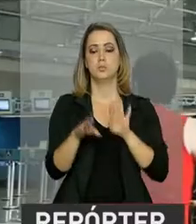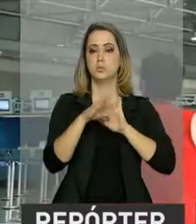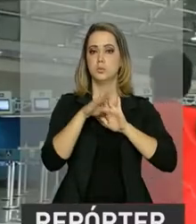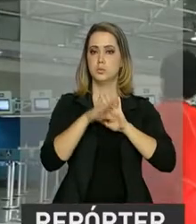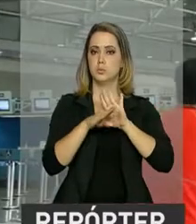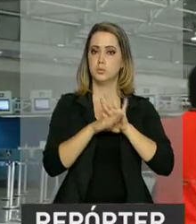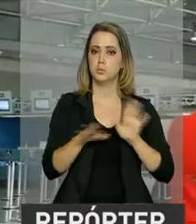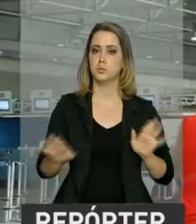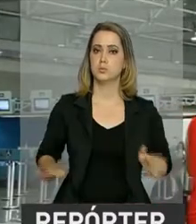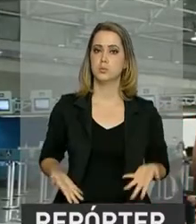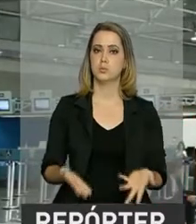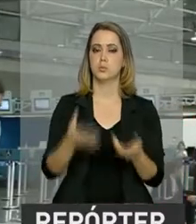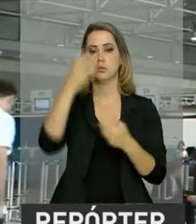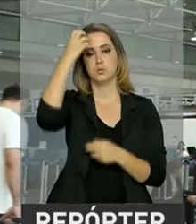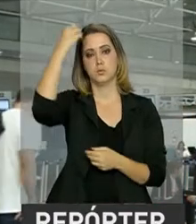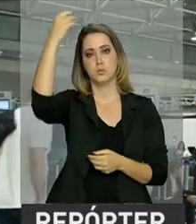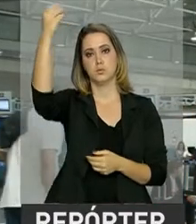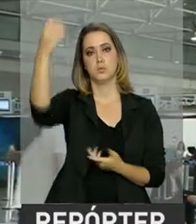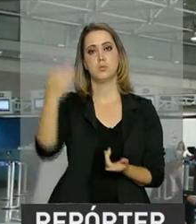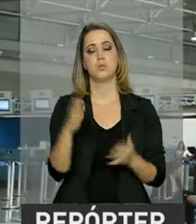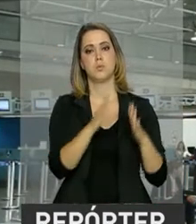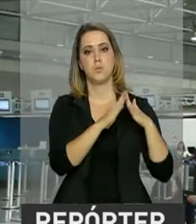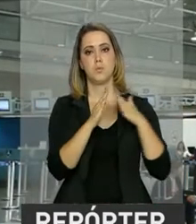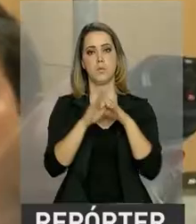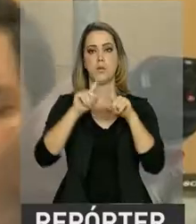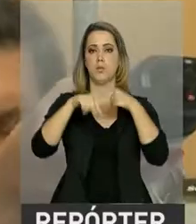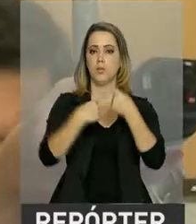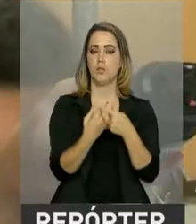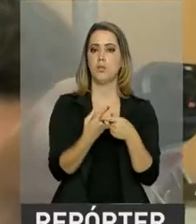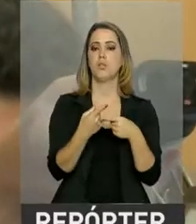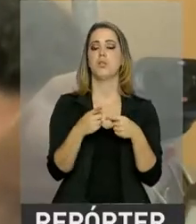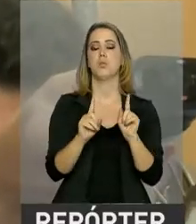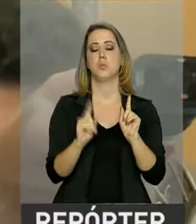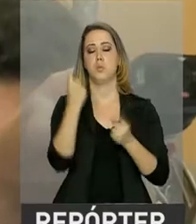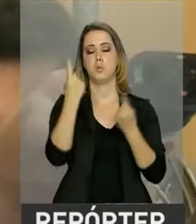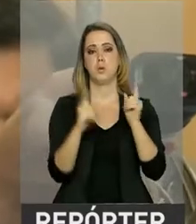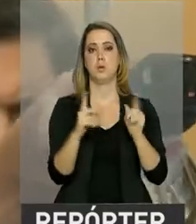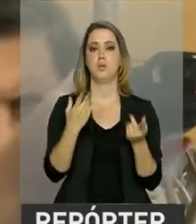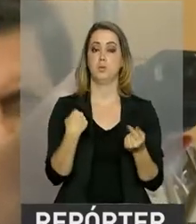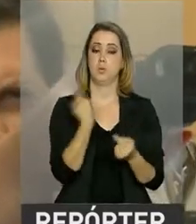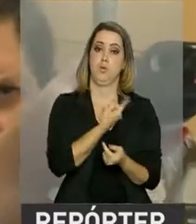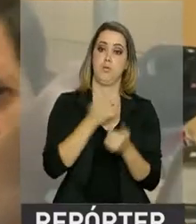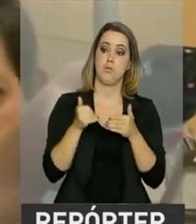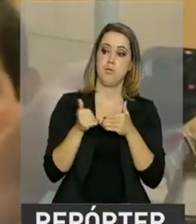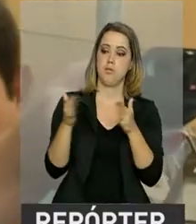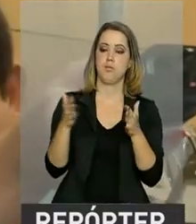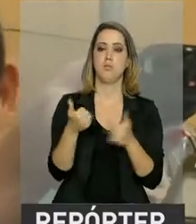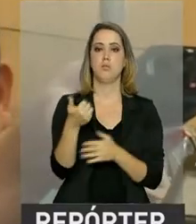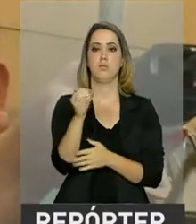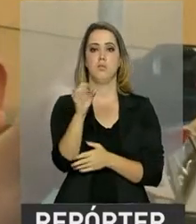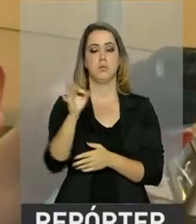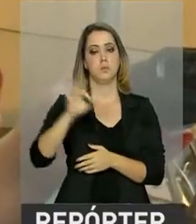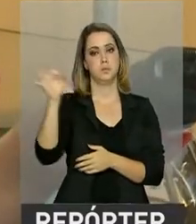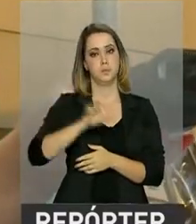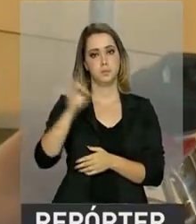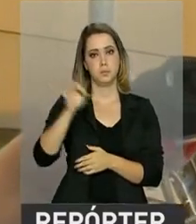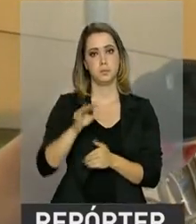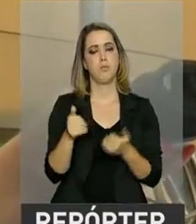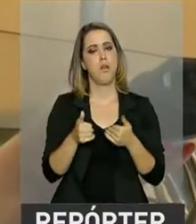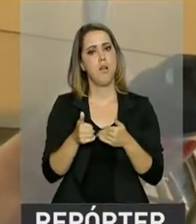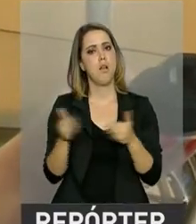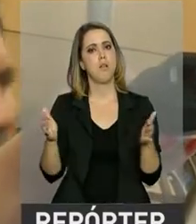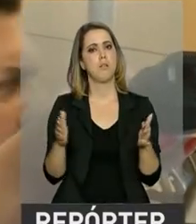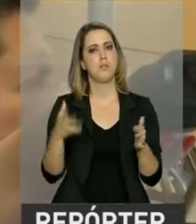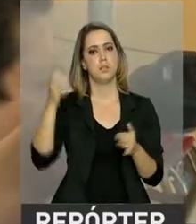para incentivar viagens domésticas após o carnaval. Queremos aumentar o capital estrangeiro para 100% para abrir o mercado